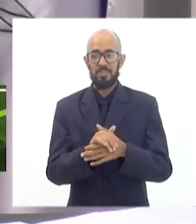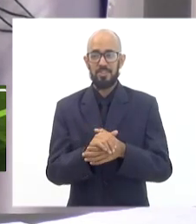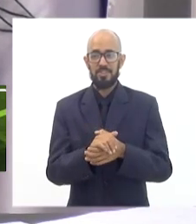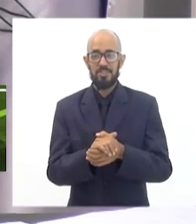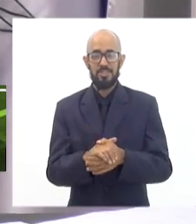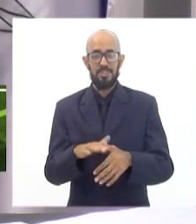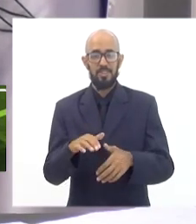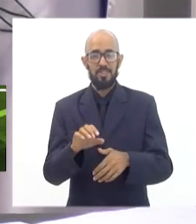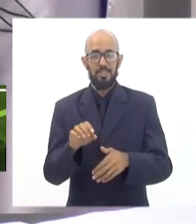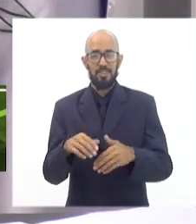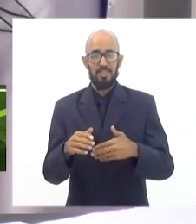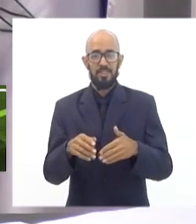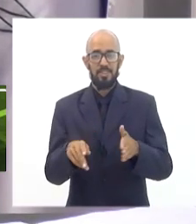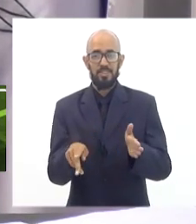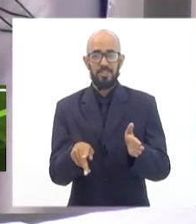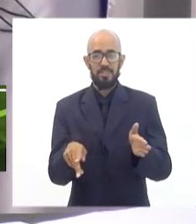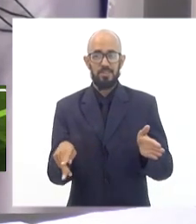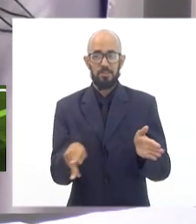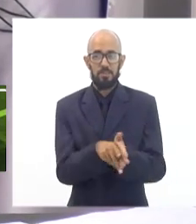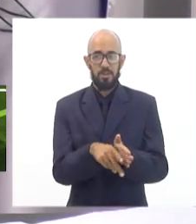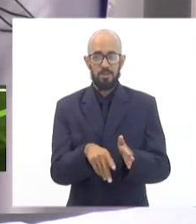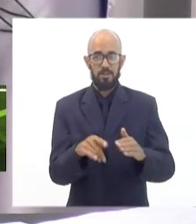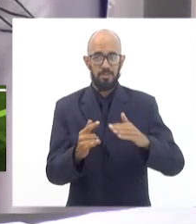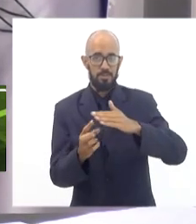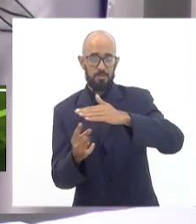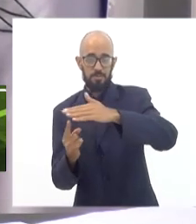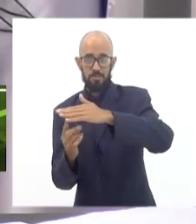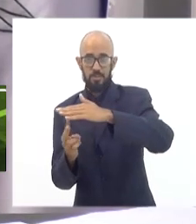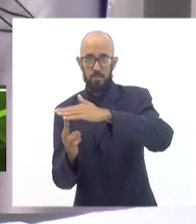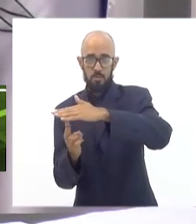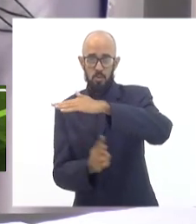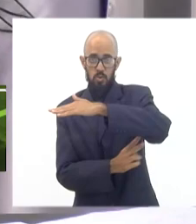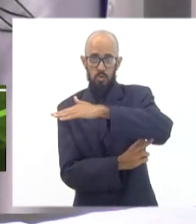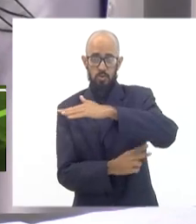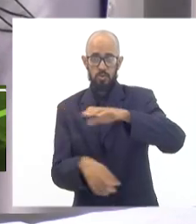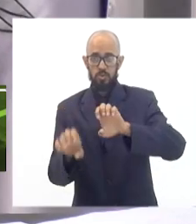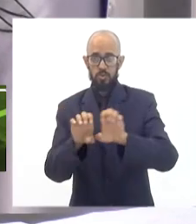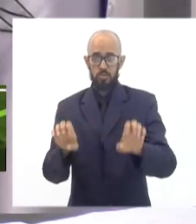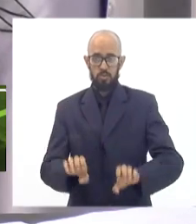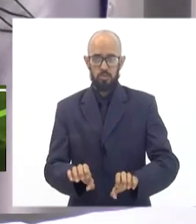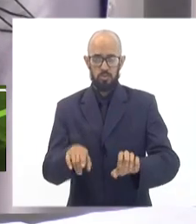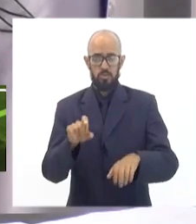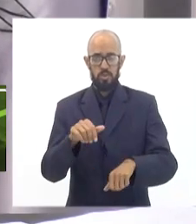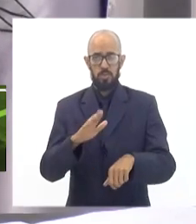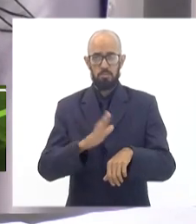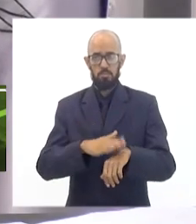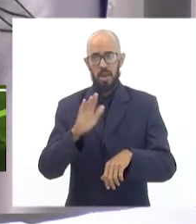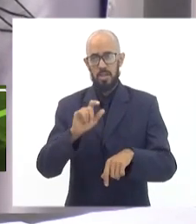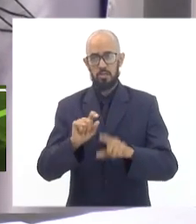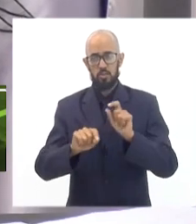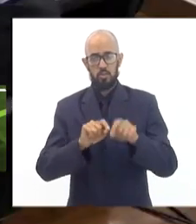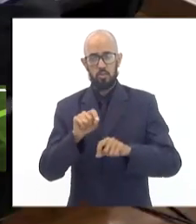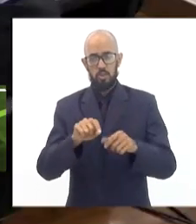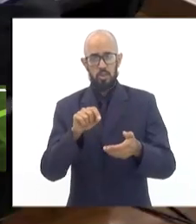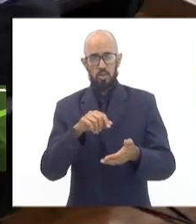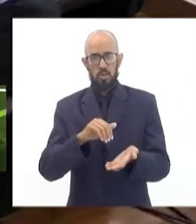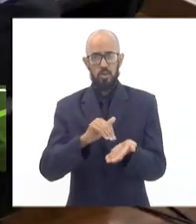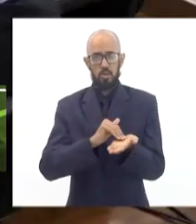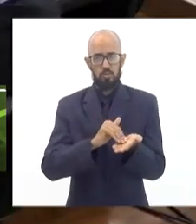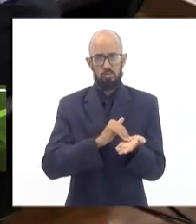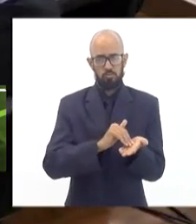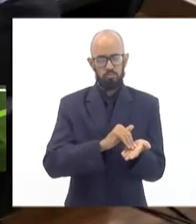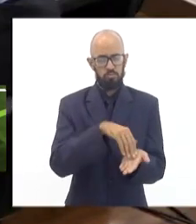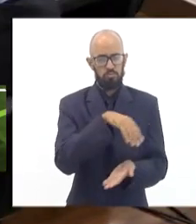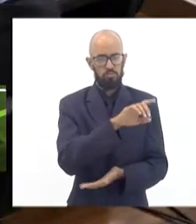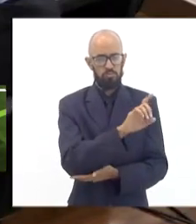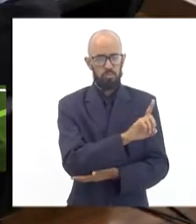especialidade de Pontes e estruturas e é mais ligada ao Departamento de Estrada e